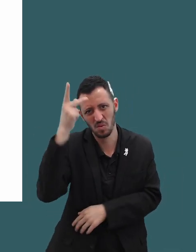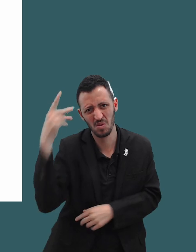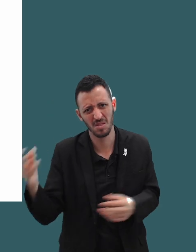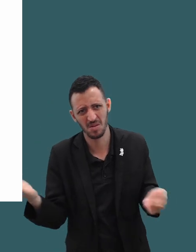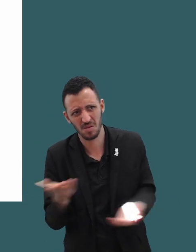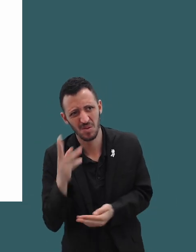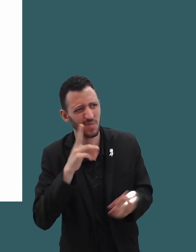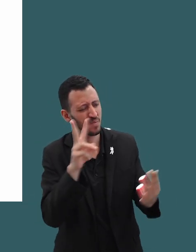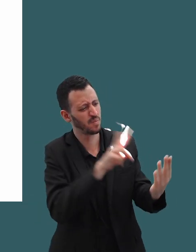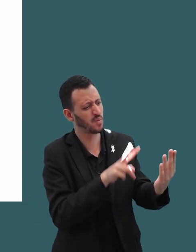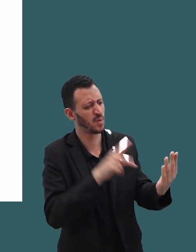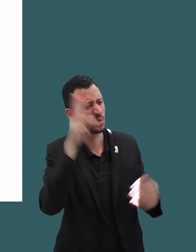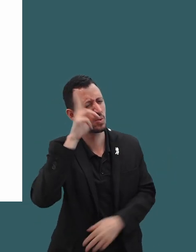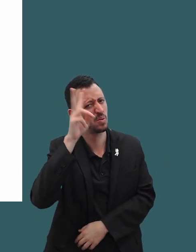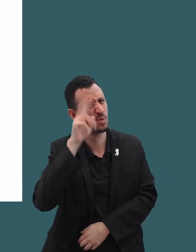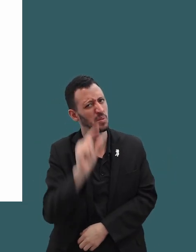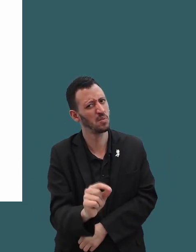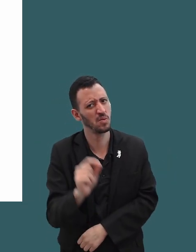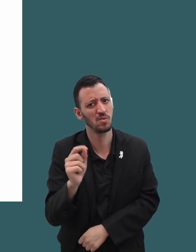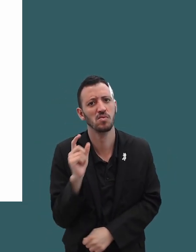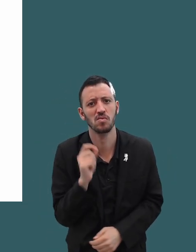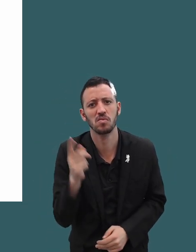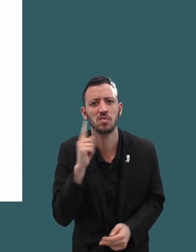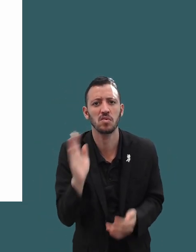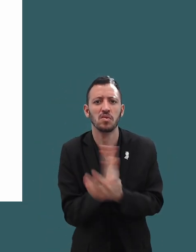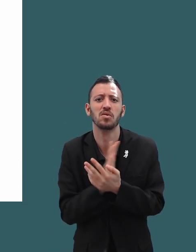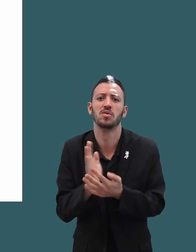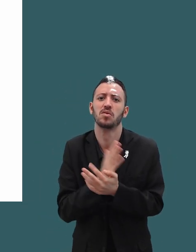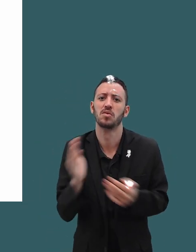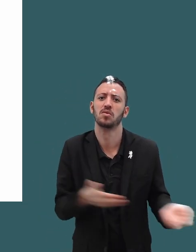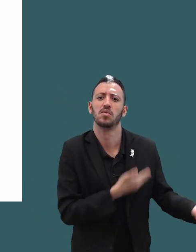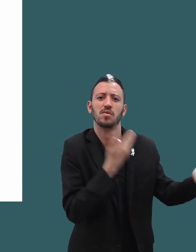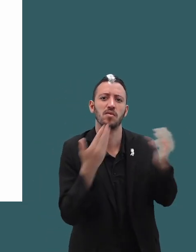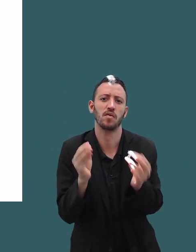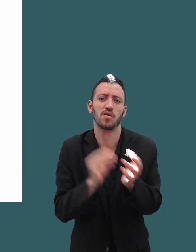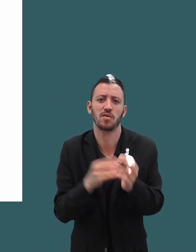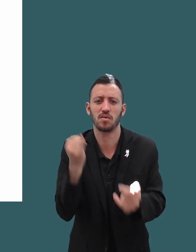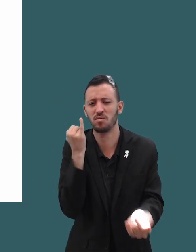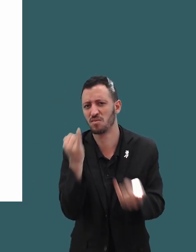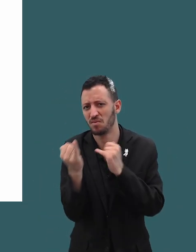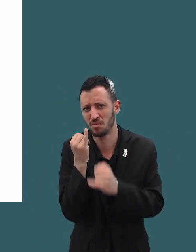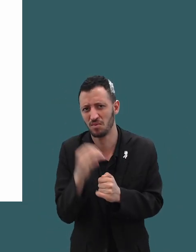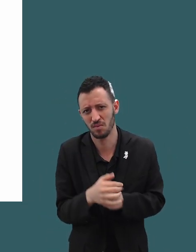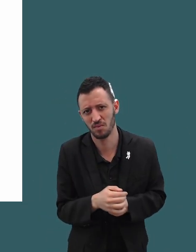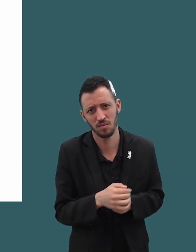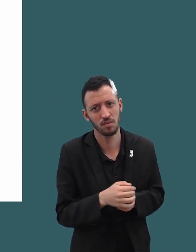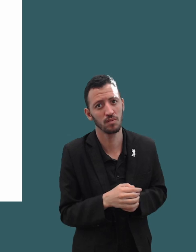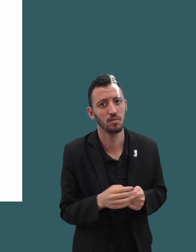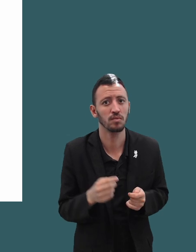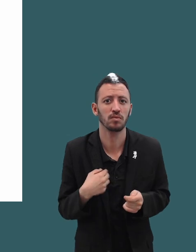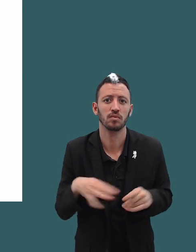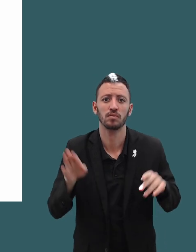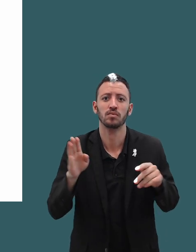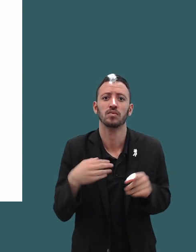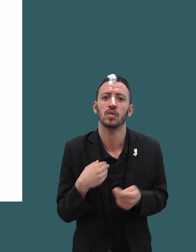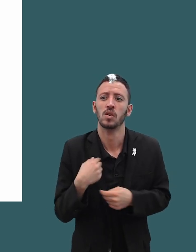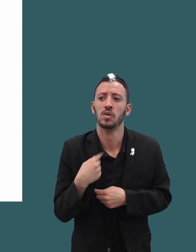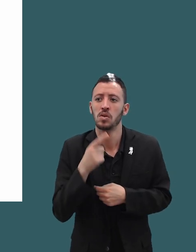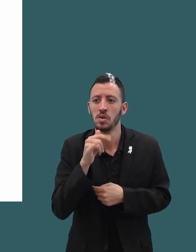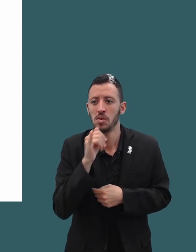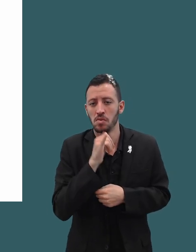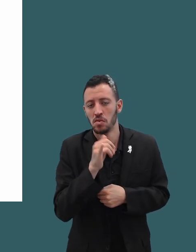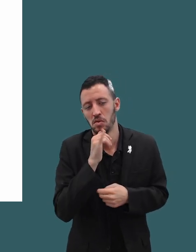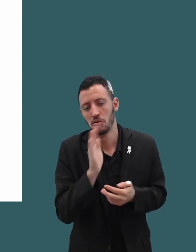pessoas lembram. Então, eu não preciso, às vezes, trazer a desinformação. Eu posso mencionar alguma